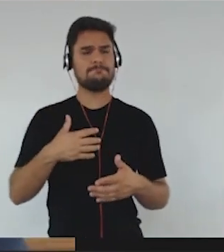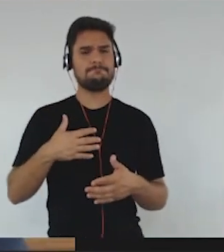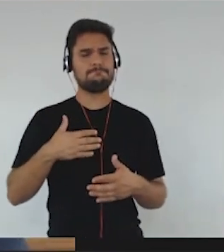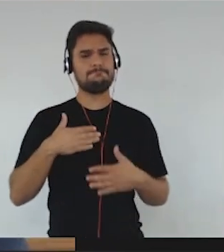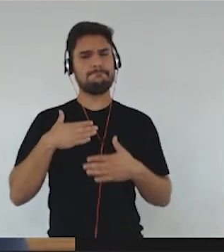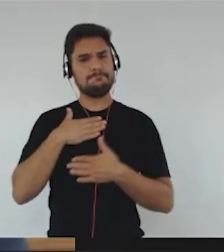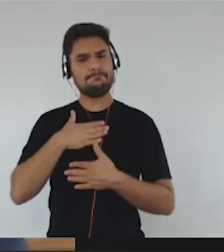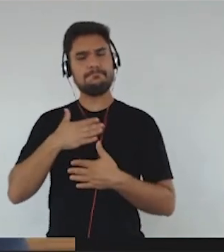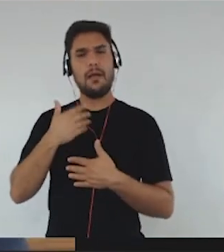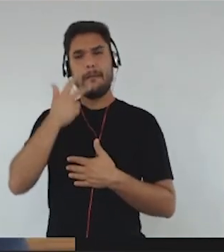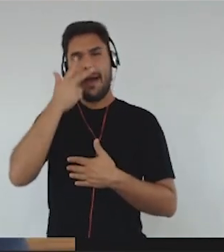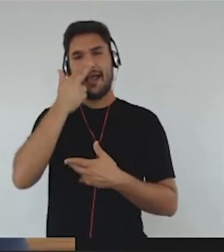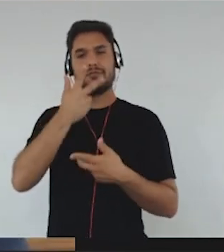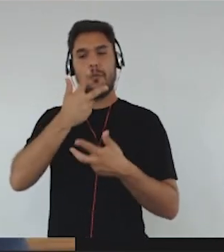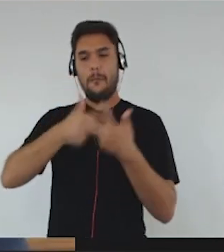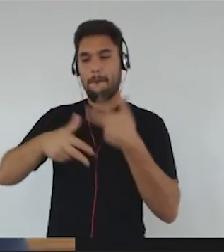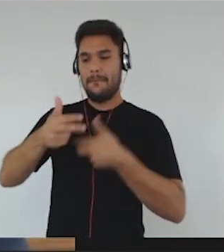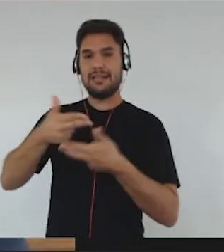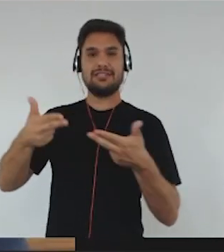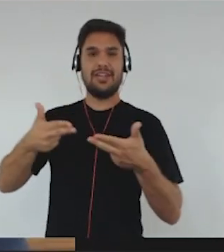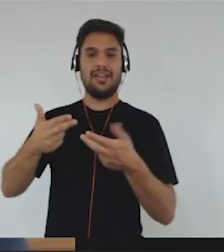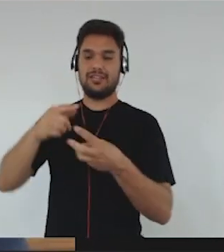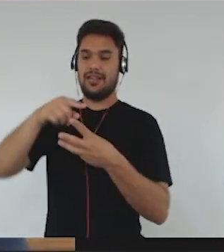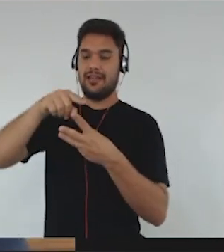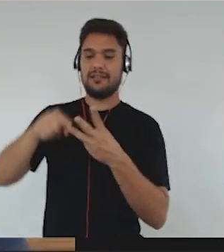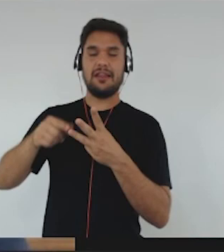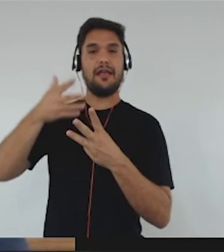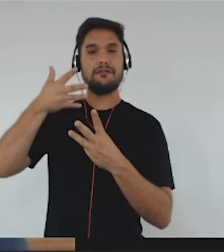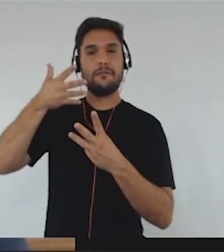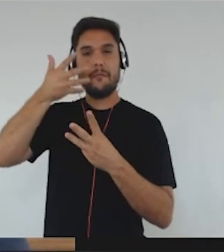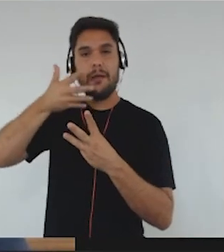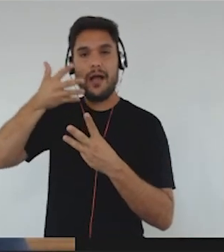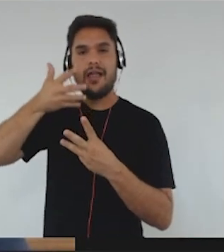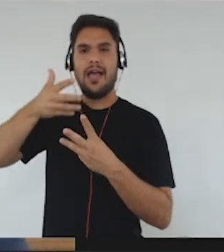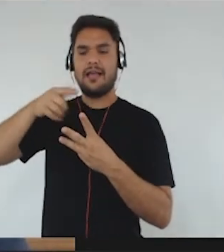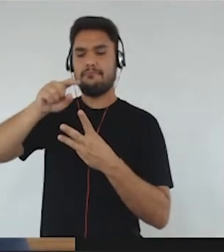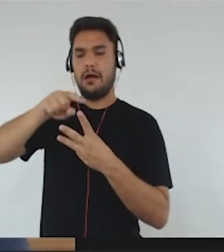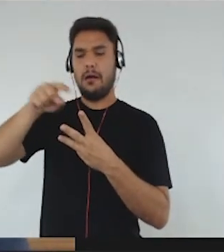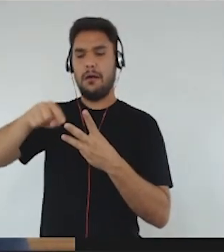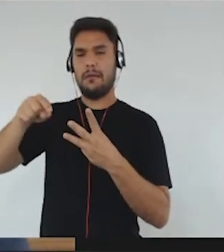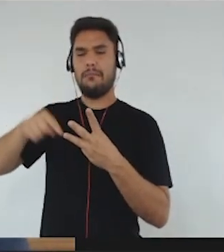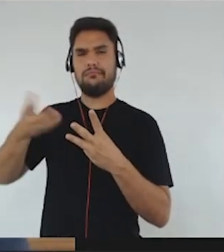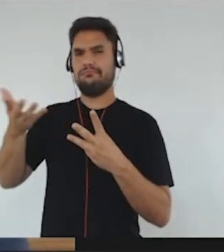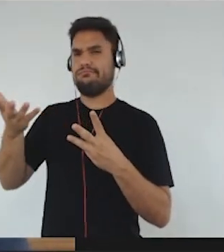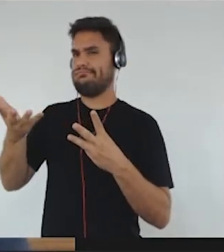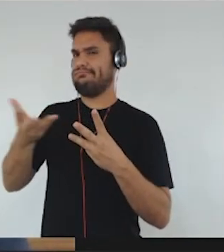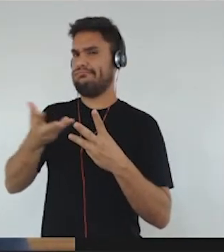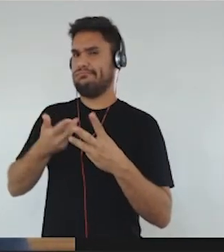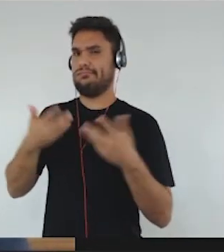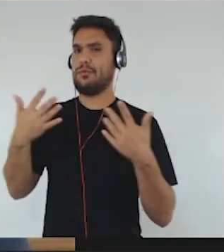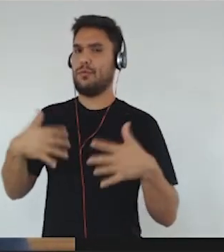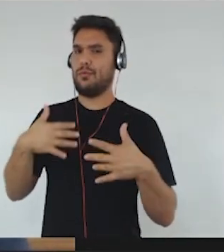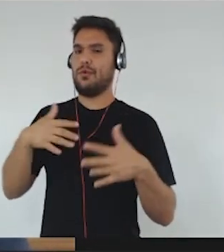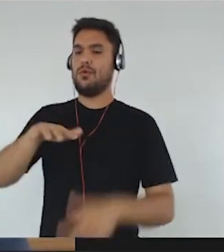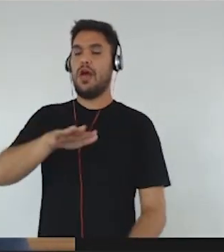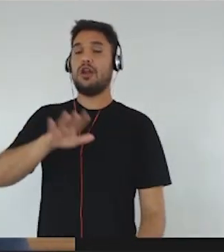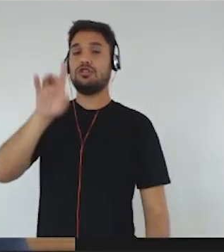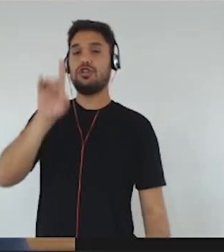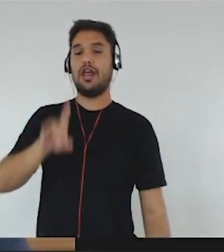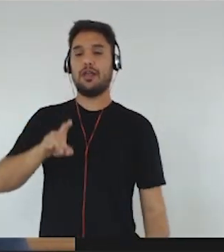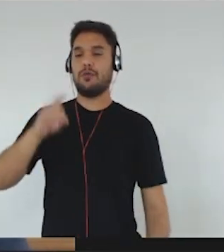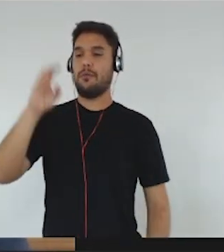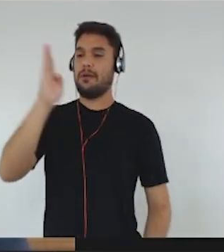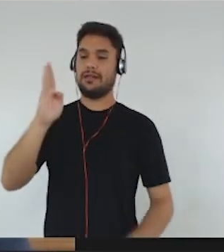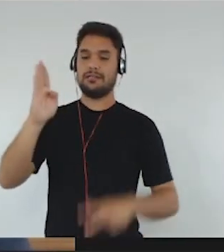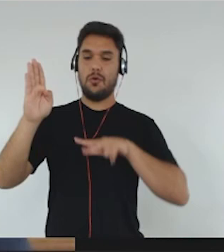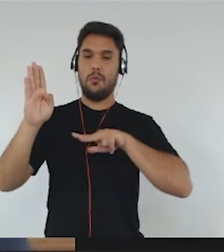3 grandes palestras de 3 feras do direito lusófono